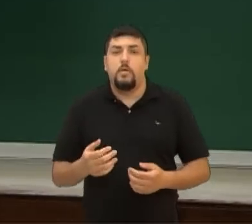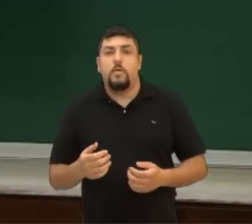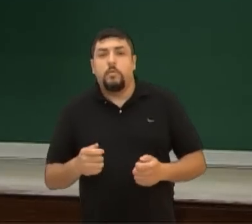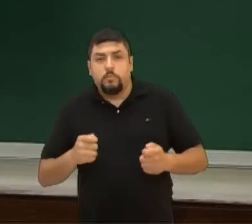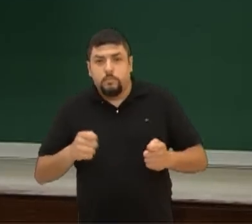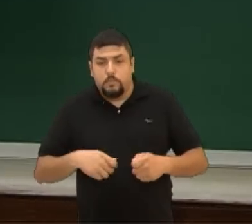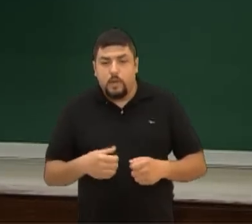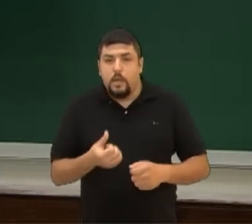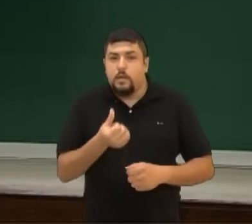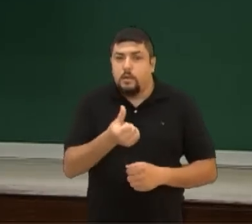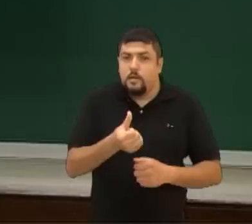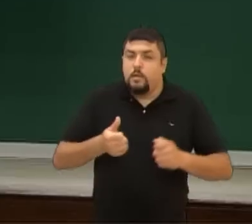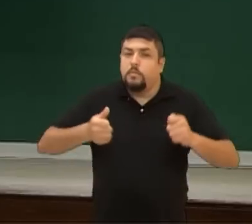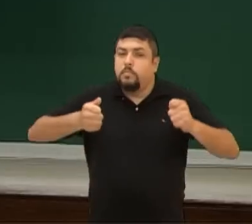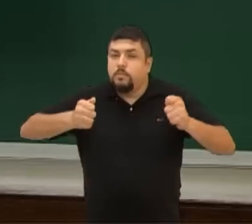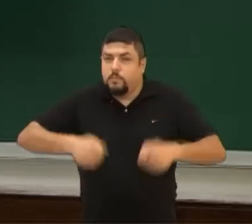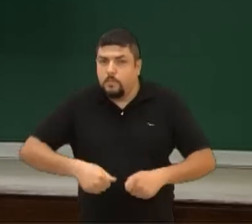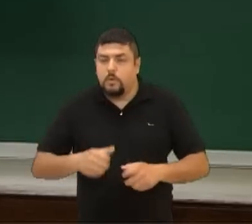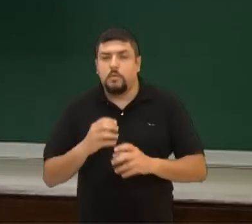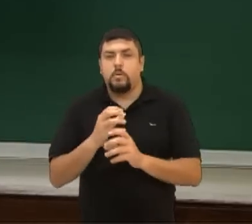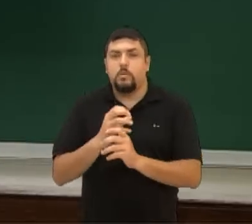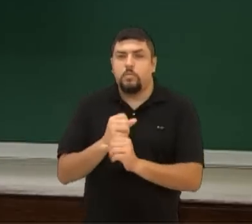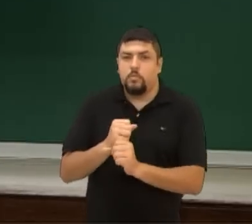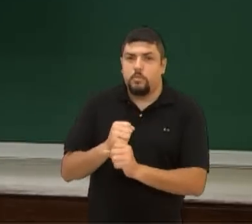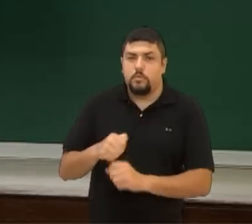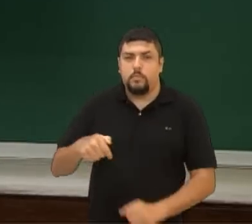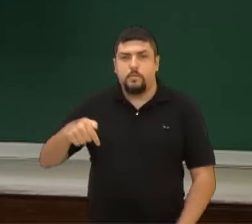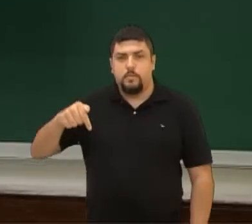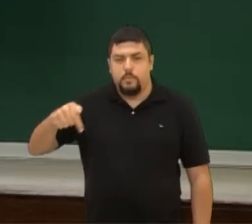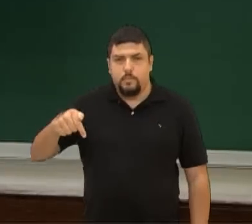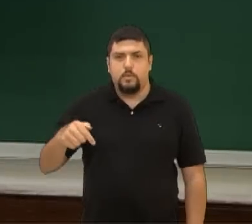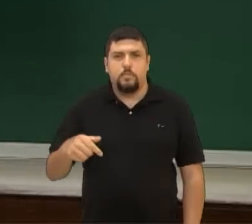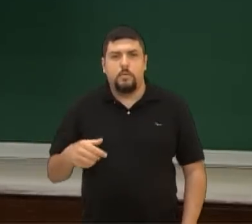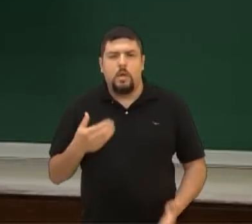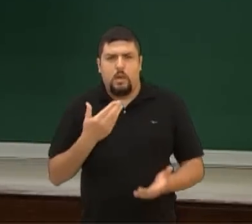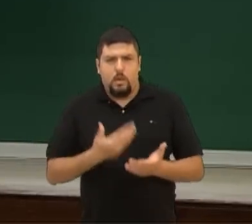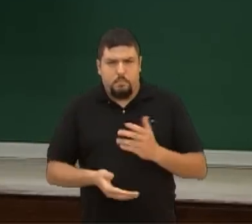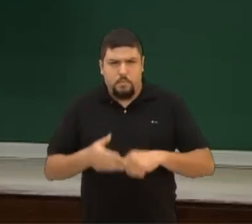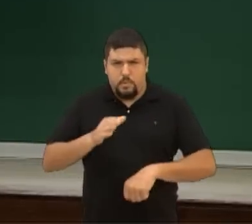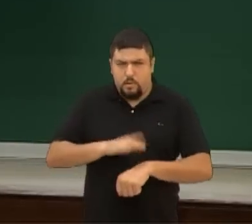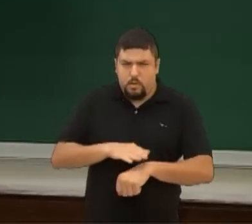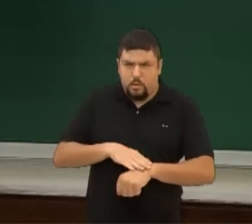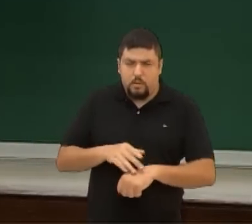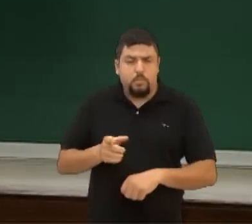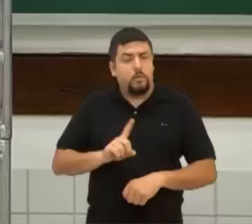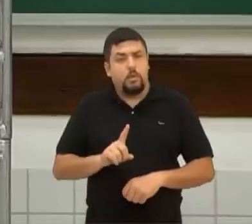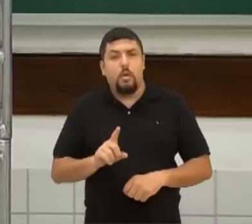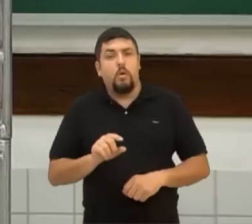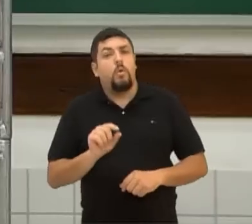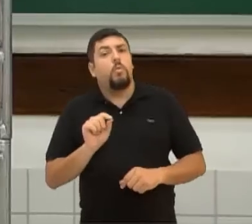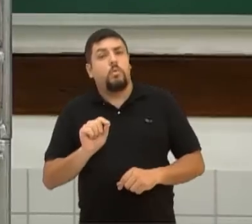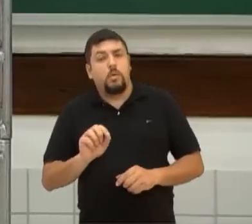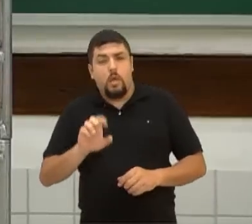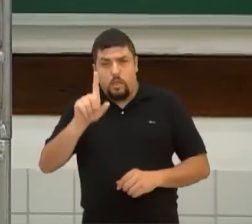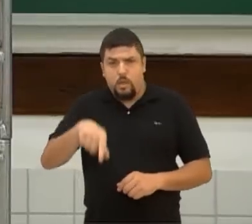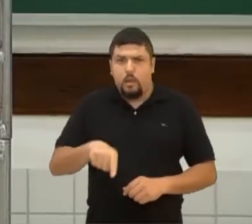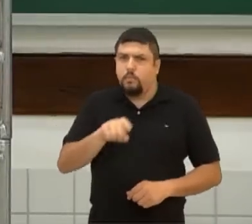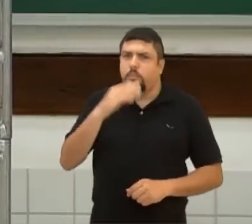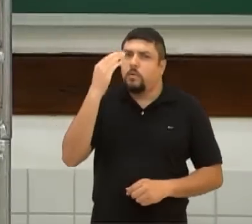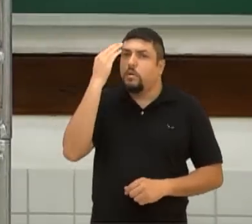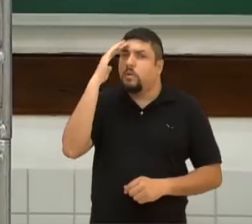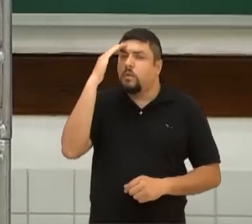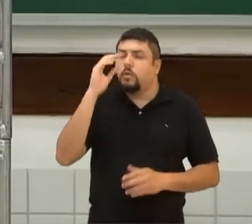ó, construir essa tabela não é perder tempo, não. É o aluno entender o que acontece com a